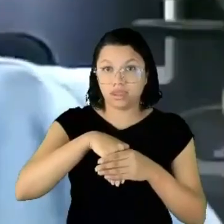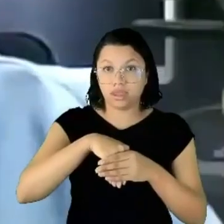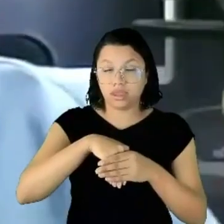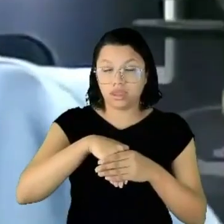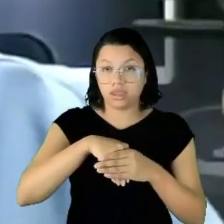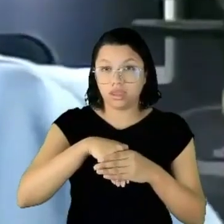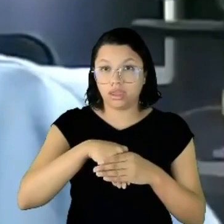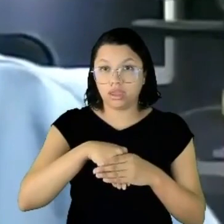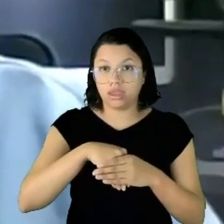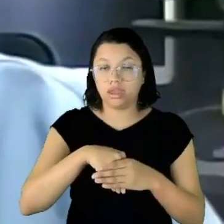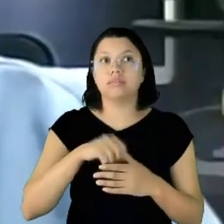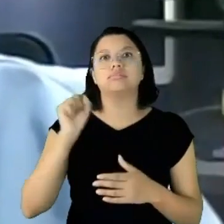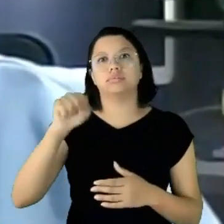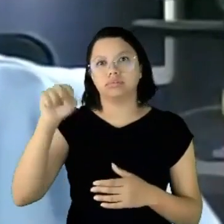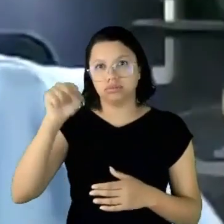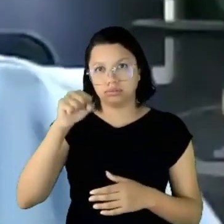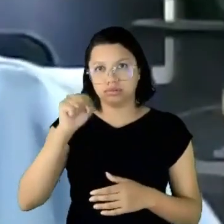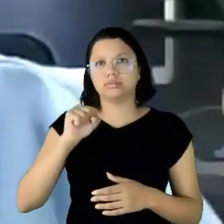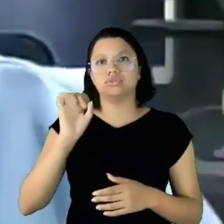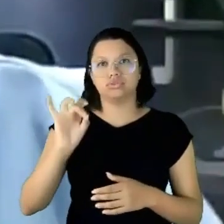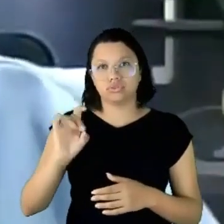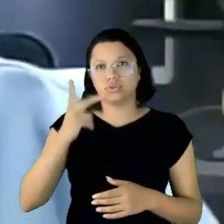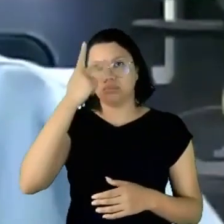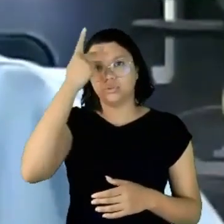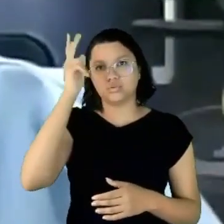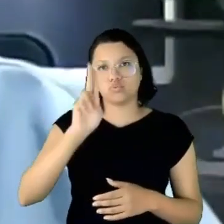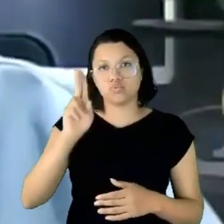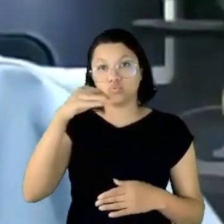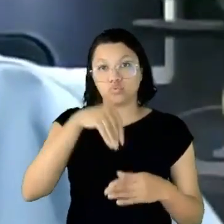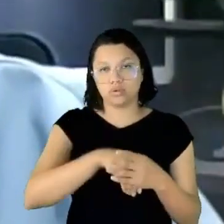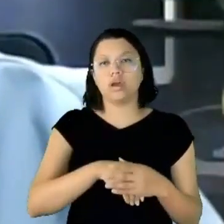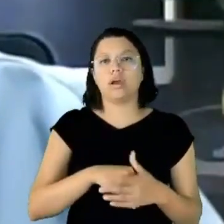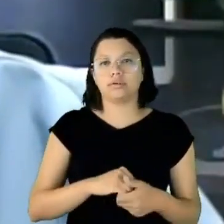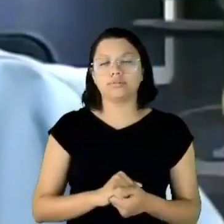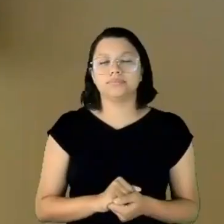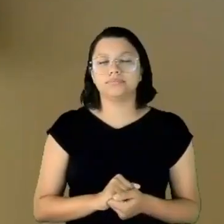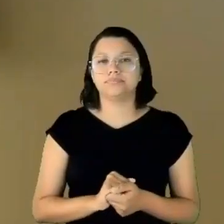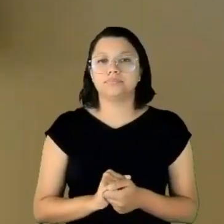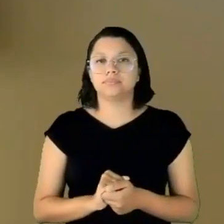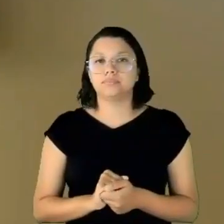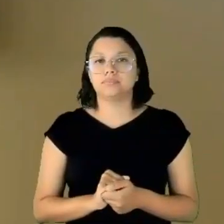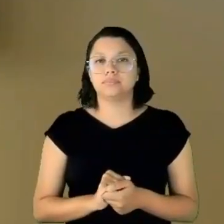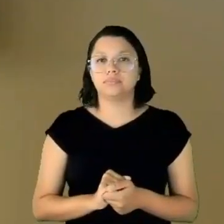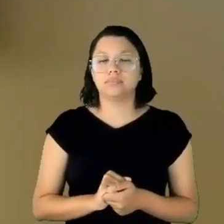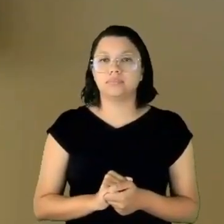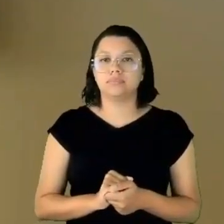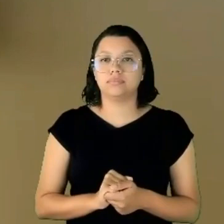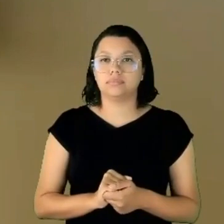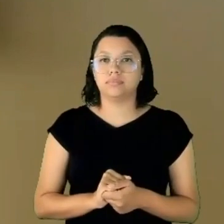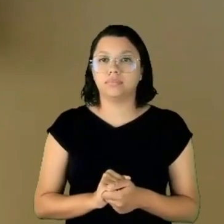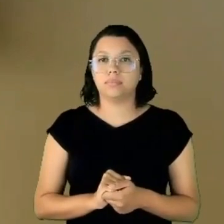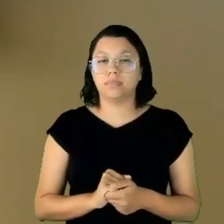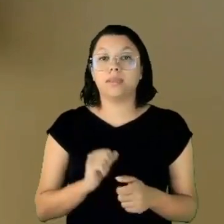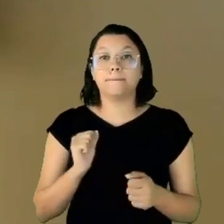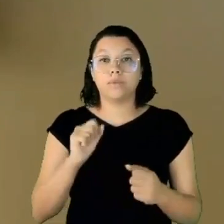sim sim no usuário interno usuário interno aí você pode inclusive Úrsula